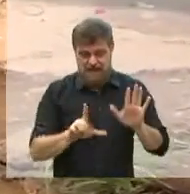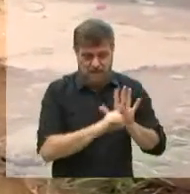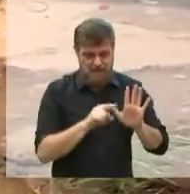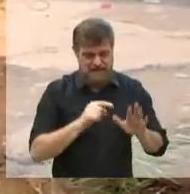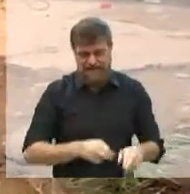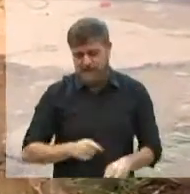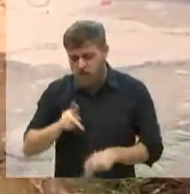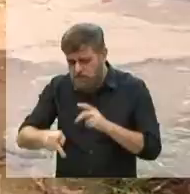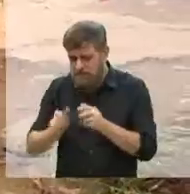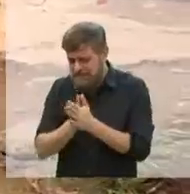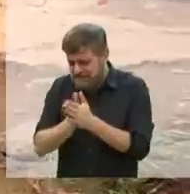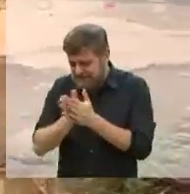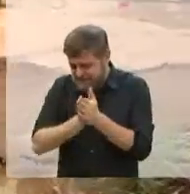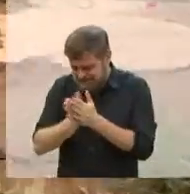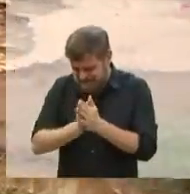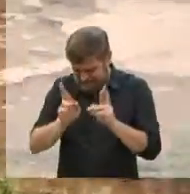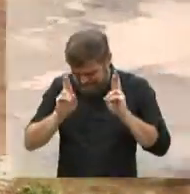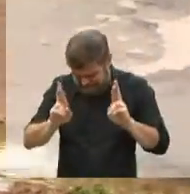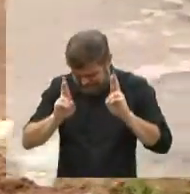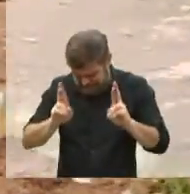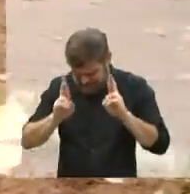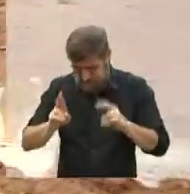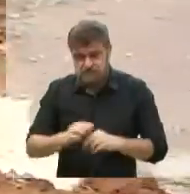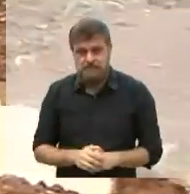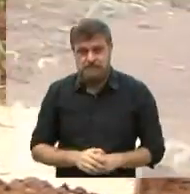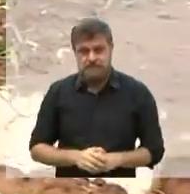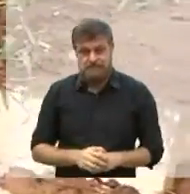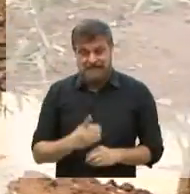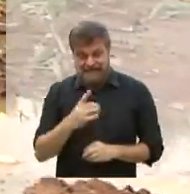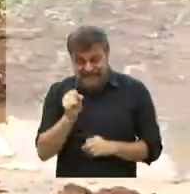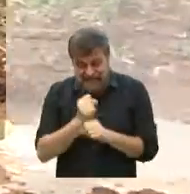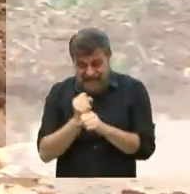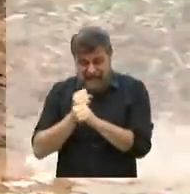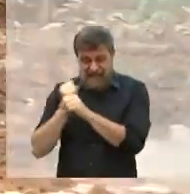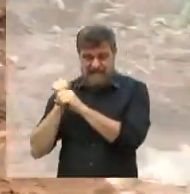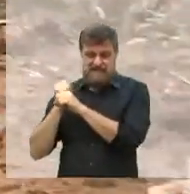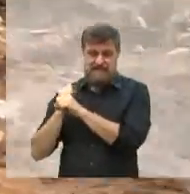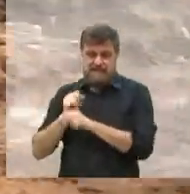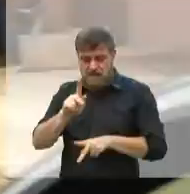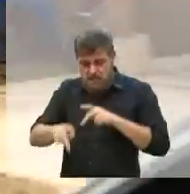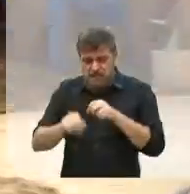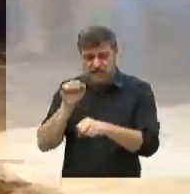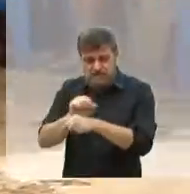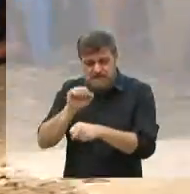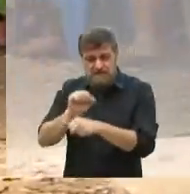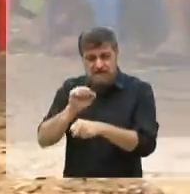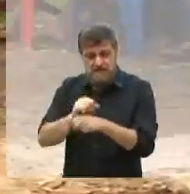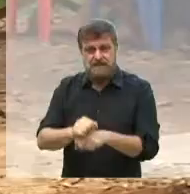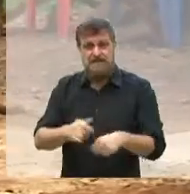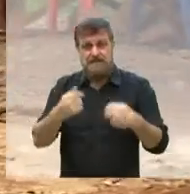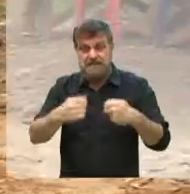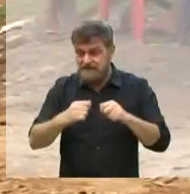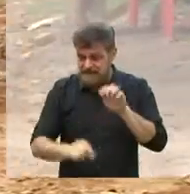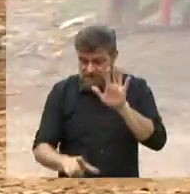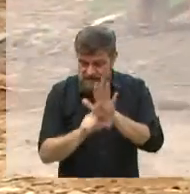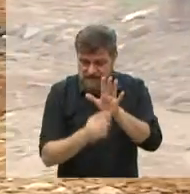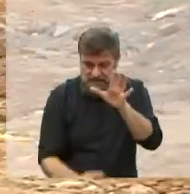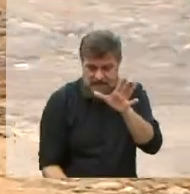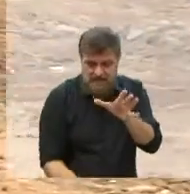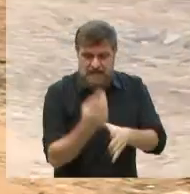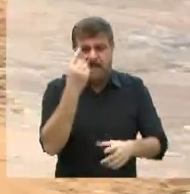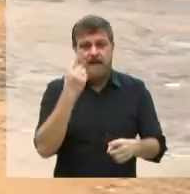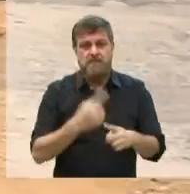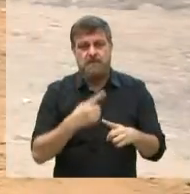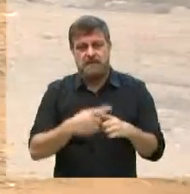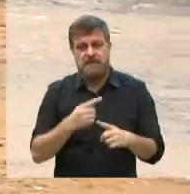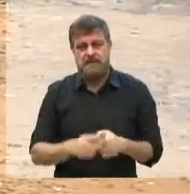mais esperadas da nossa cidade na última década. Era necessário que fosse feita esta lei, porque o que acontece